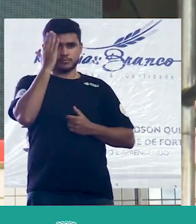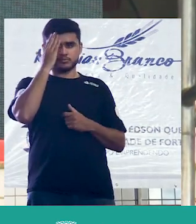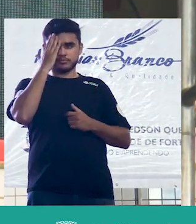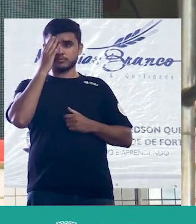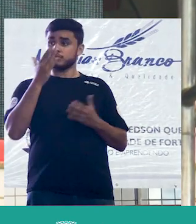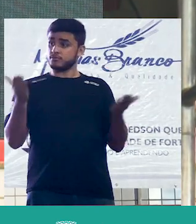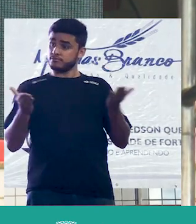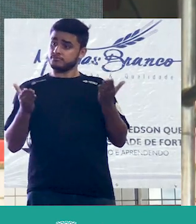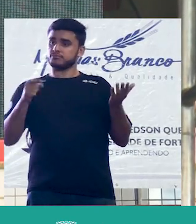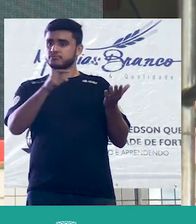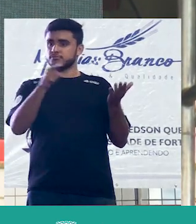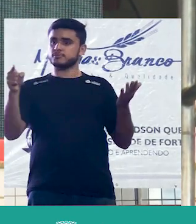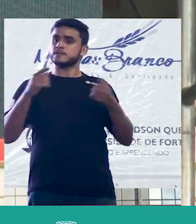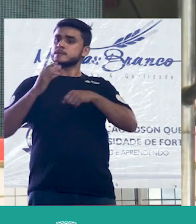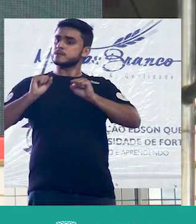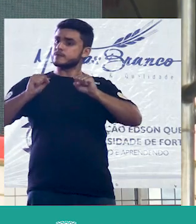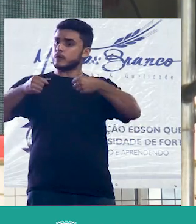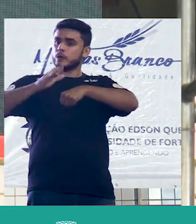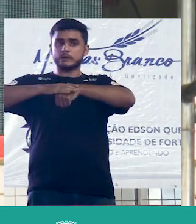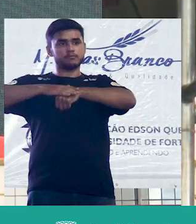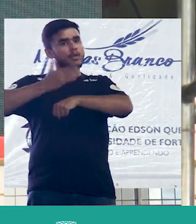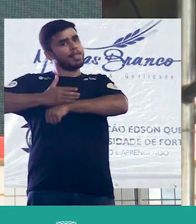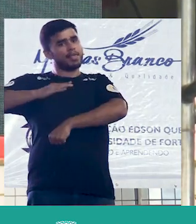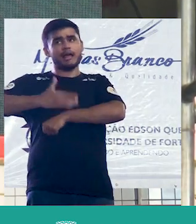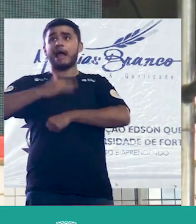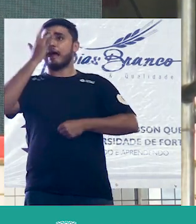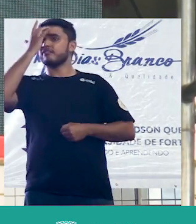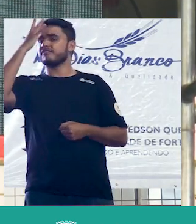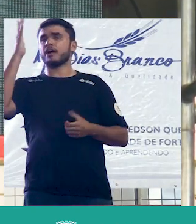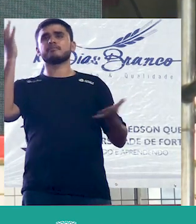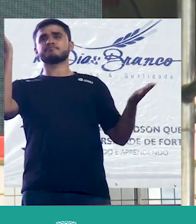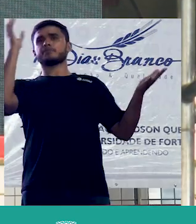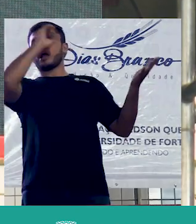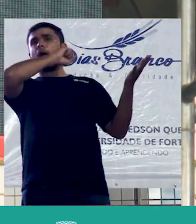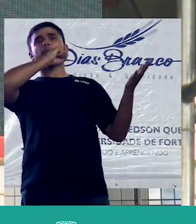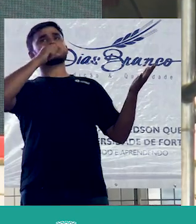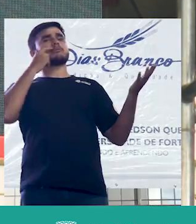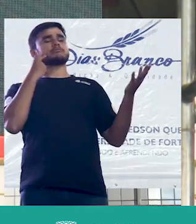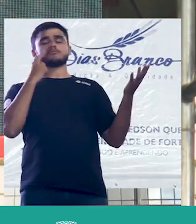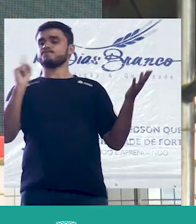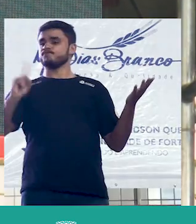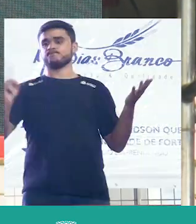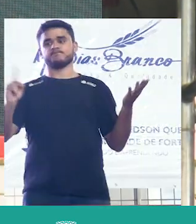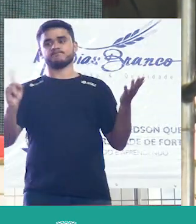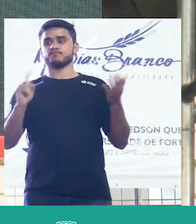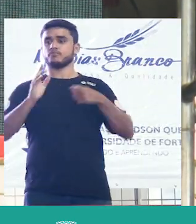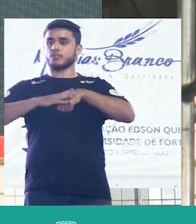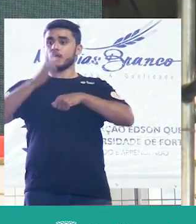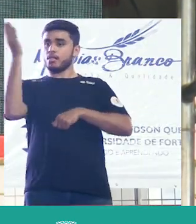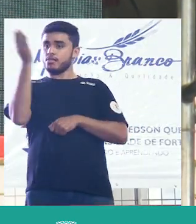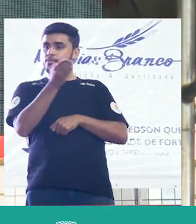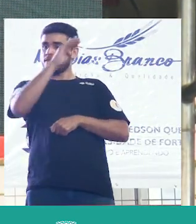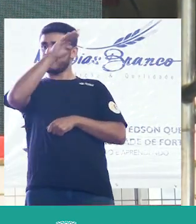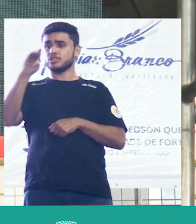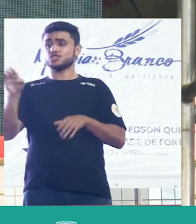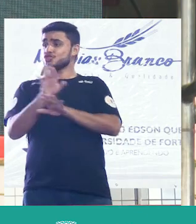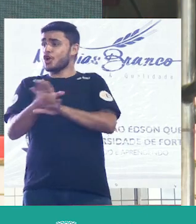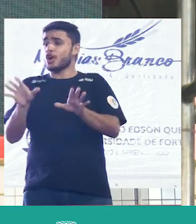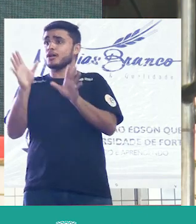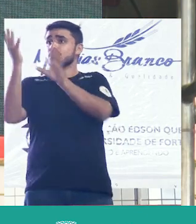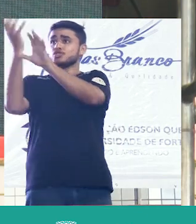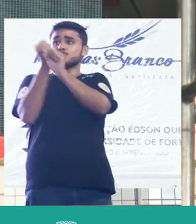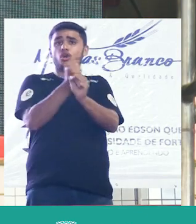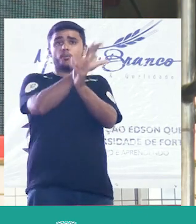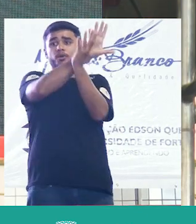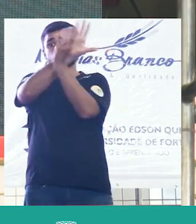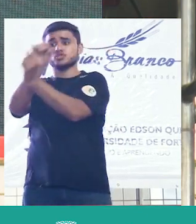jeito você vai pegar com a insistência, com a resolução. Mas tudo termina numa regrinha de 3. Tá bom?